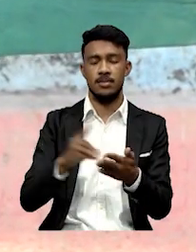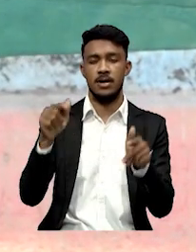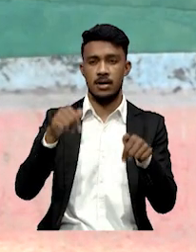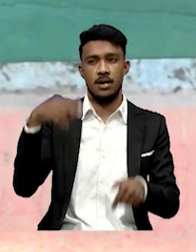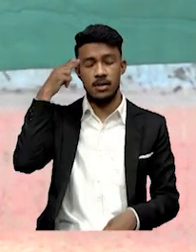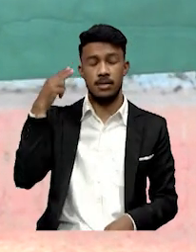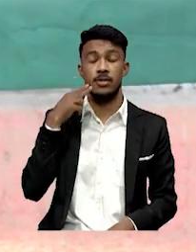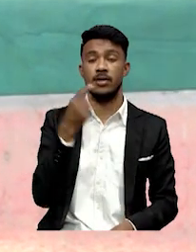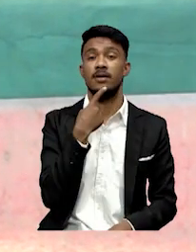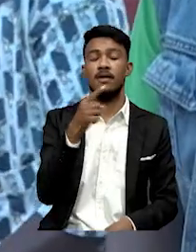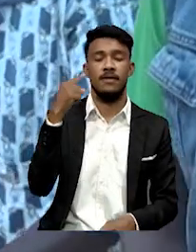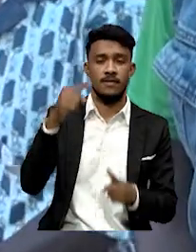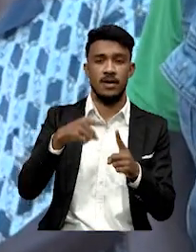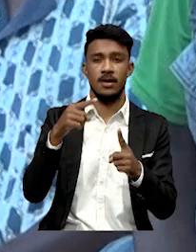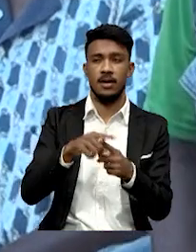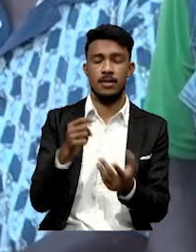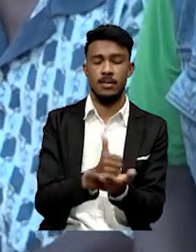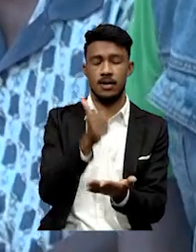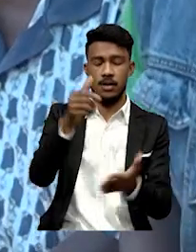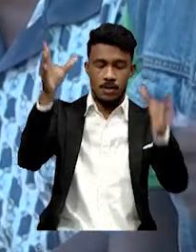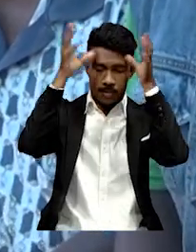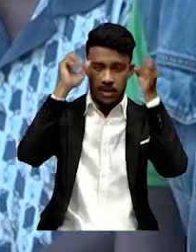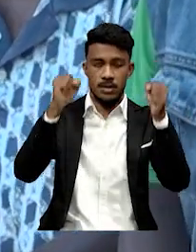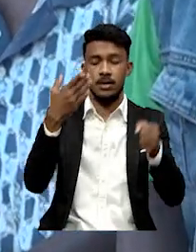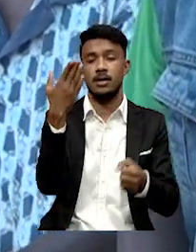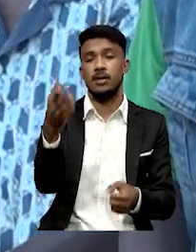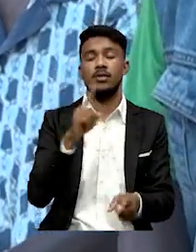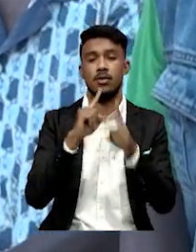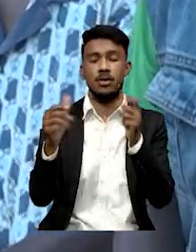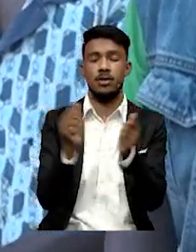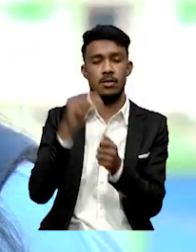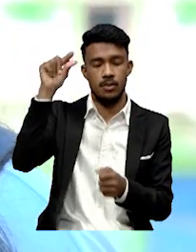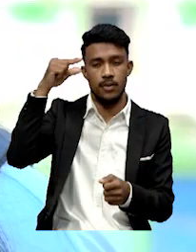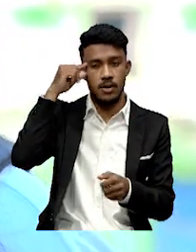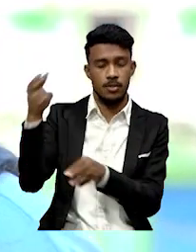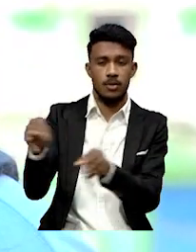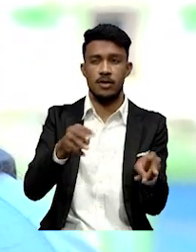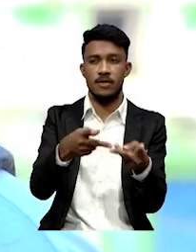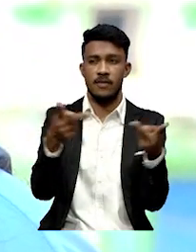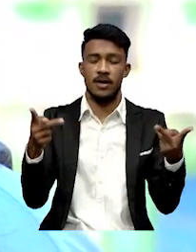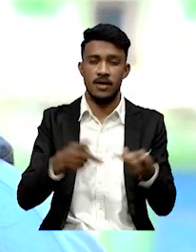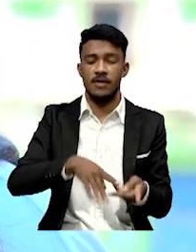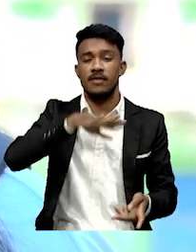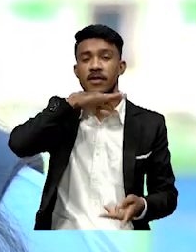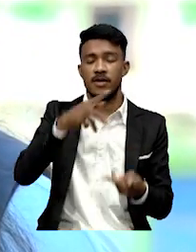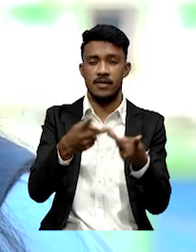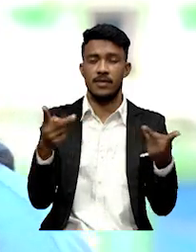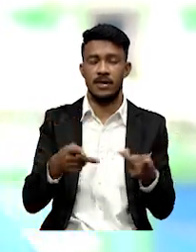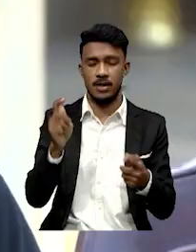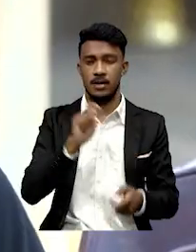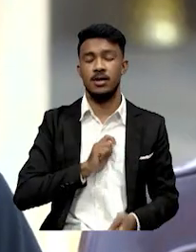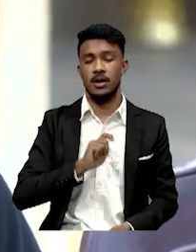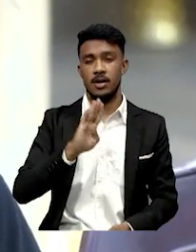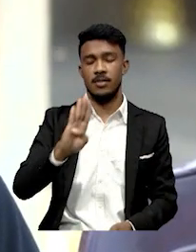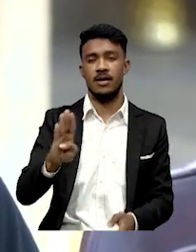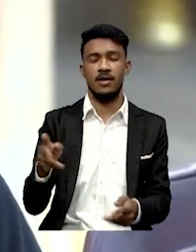Horta hateten, banheira eleito ba presidente república, nia se colia ho governo, onde muda fatin liso e atibar ba fatin seluk, onde